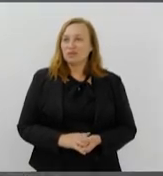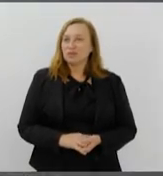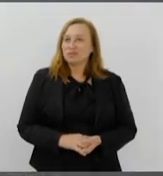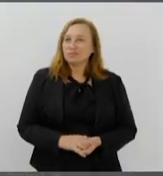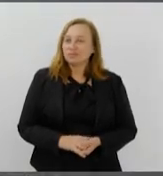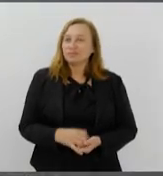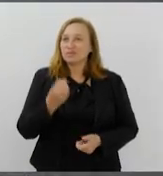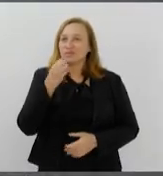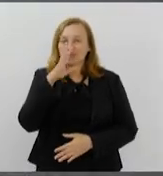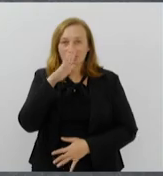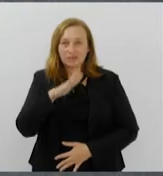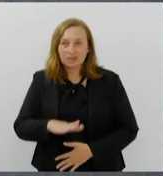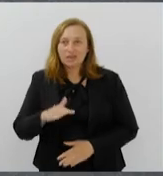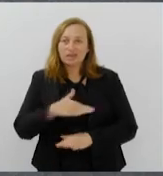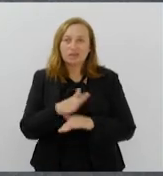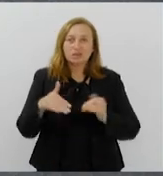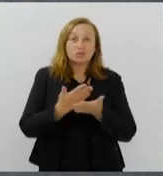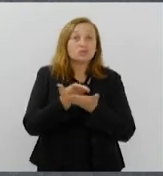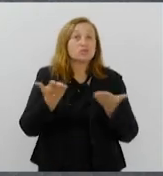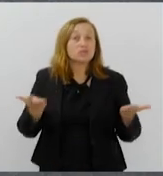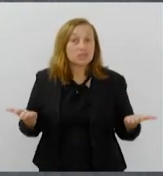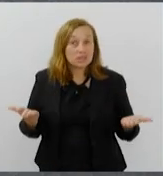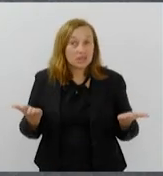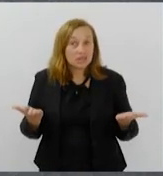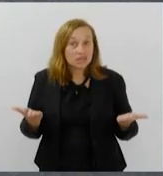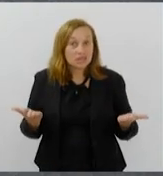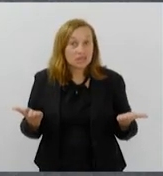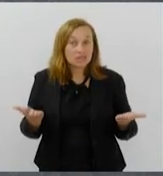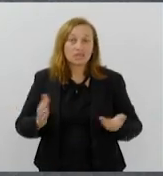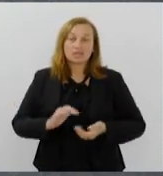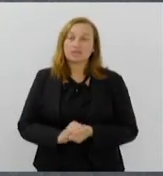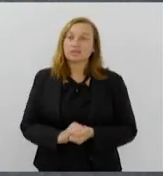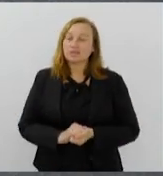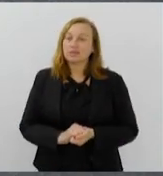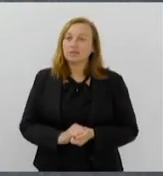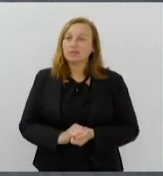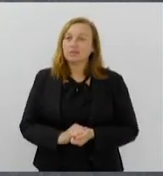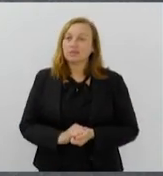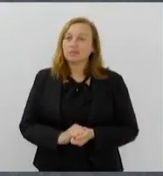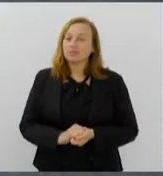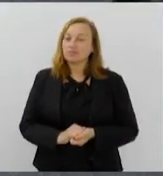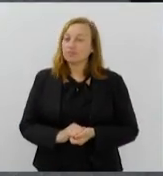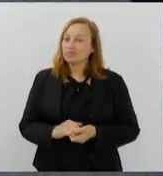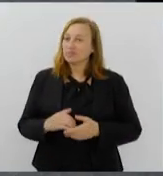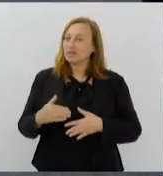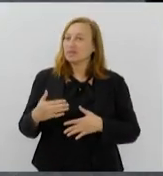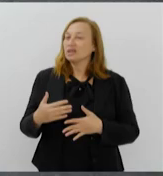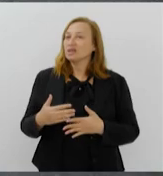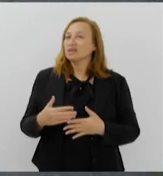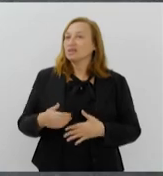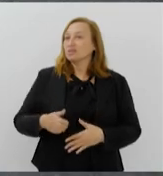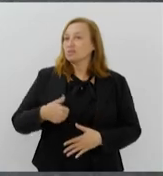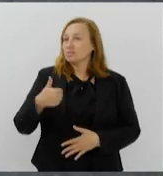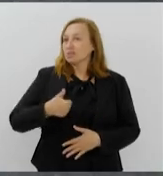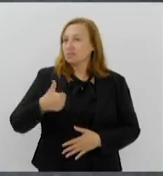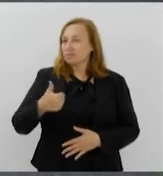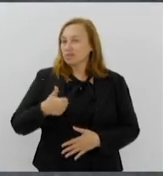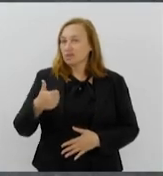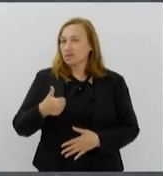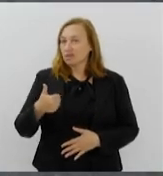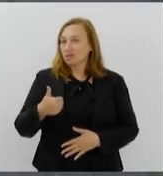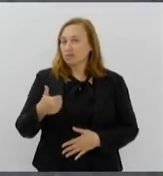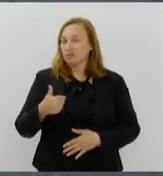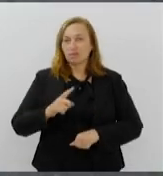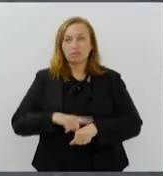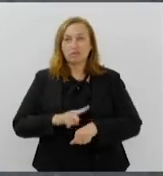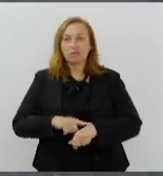Boa tarde a todos. Bom, o projeto é meritório, merece prosperar. Na primeira tramitação, a gente trabalhou junto